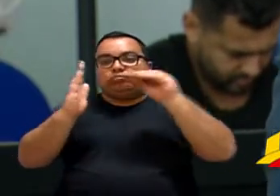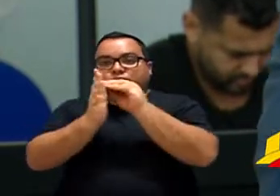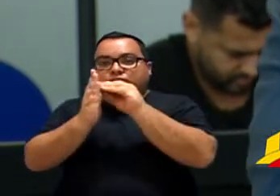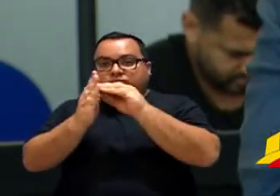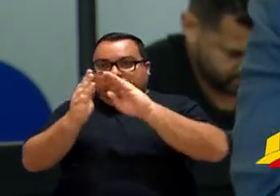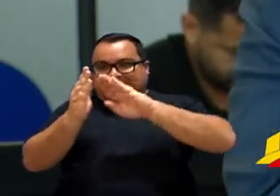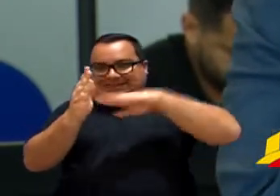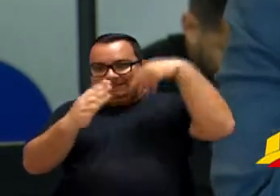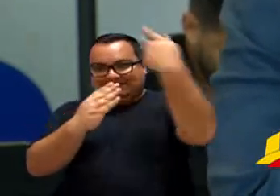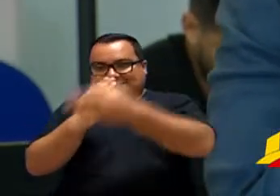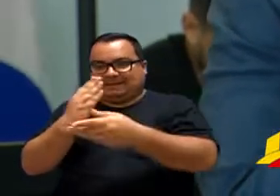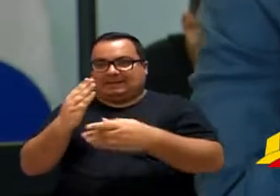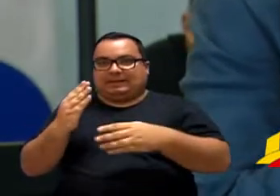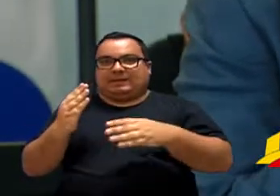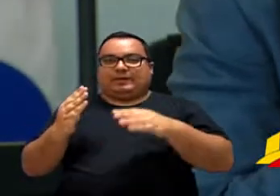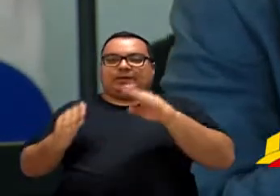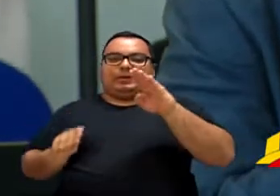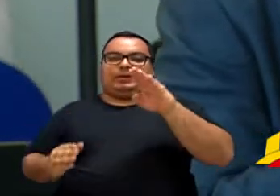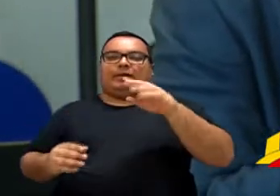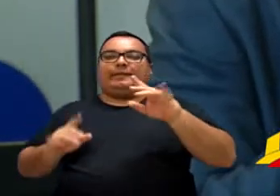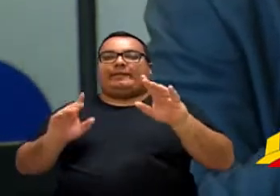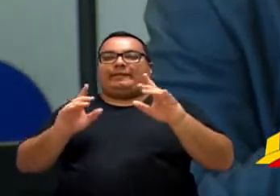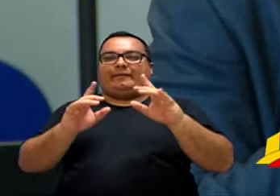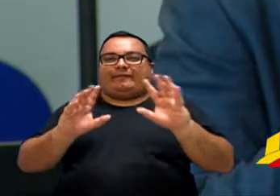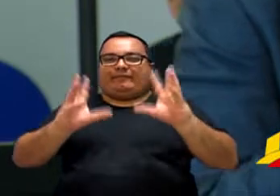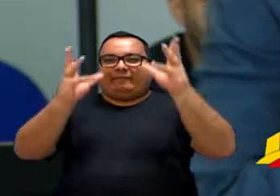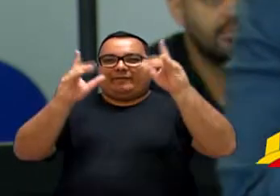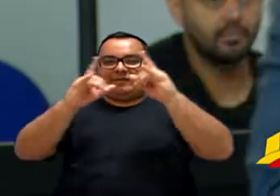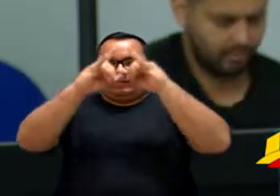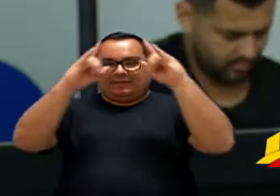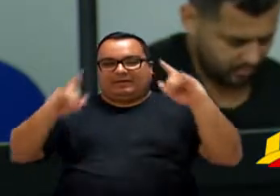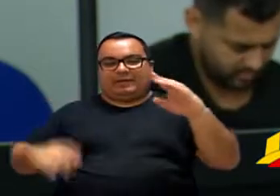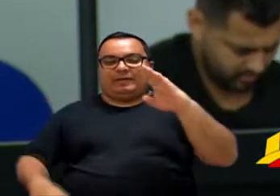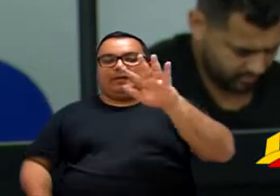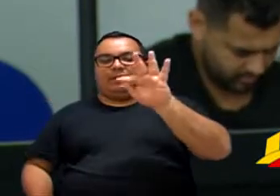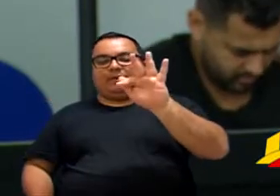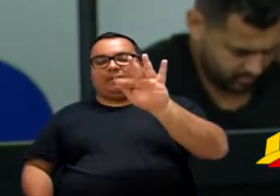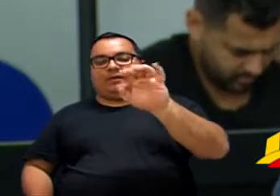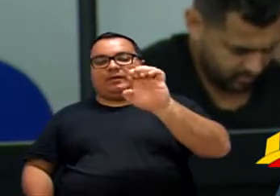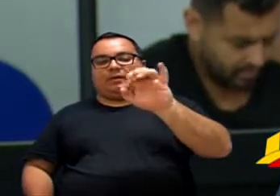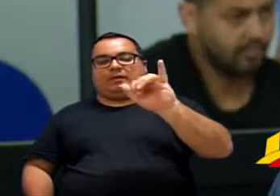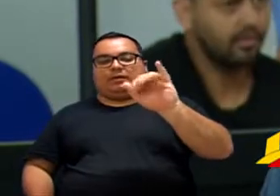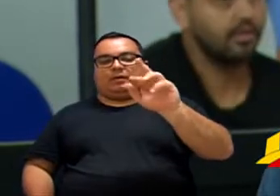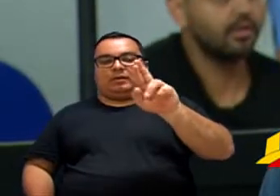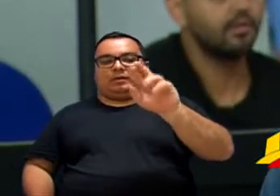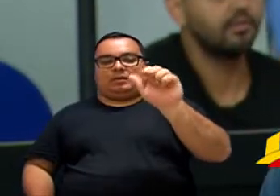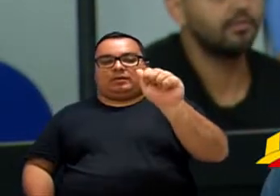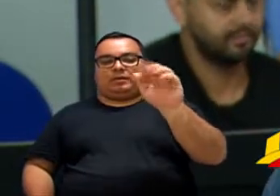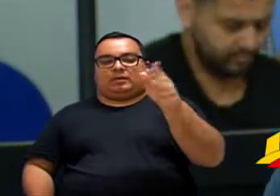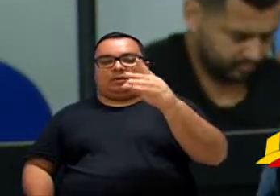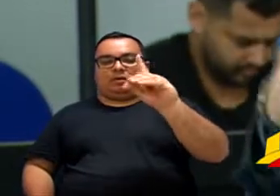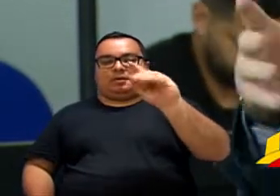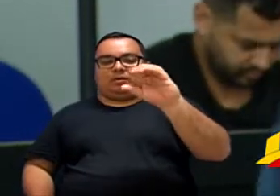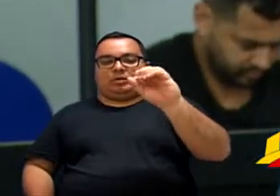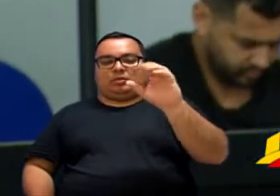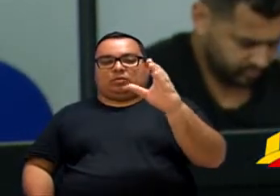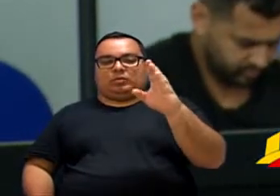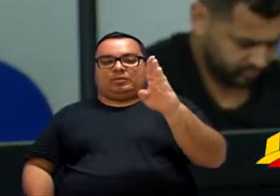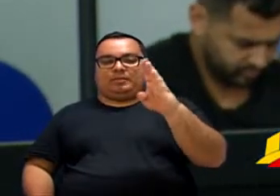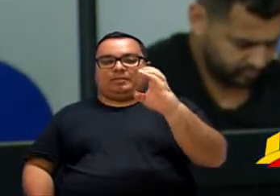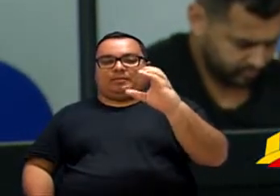a feira do Beco do inferno ela foi colocar ela colocou ela colocou